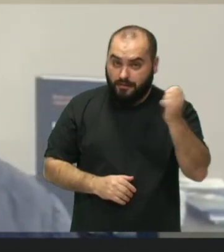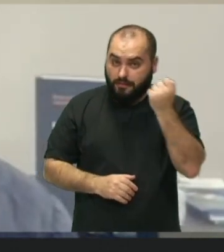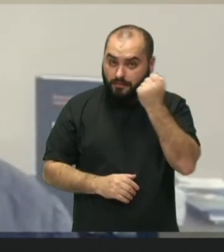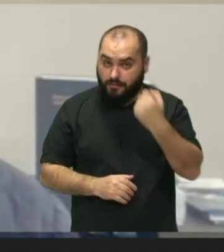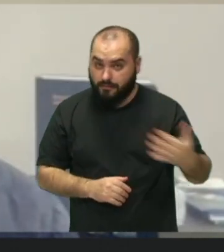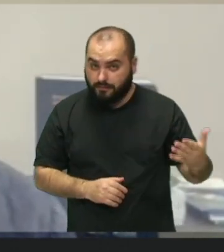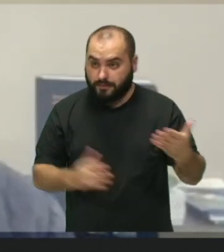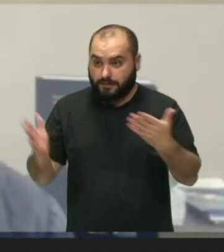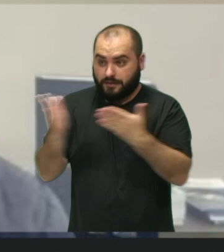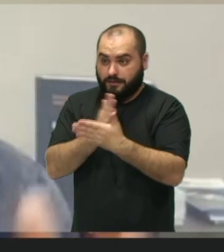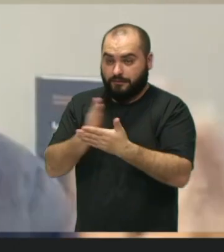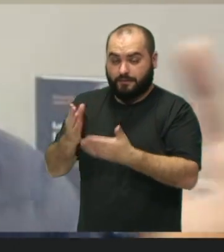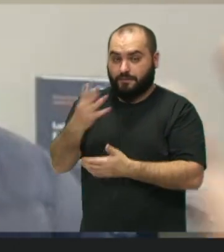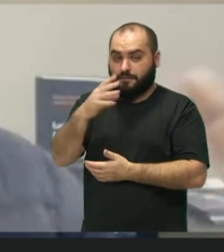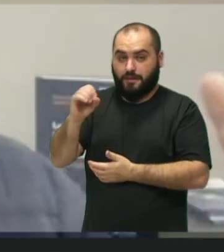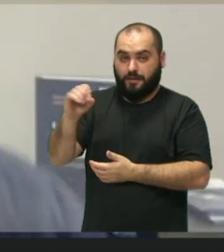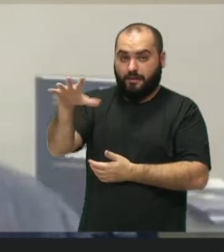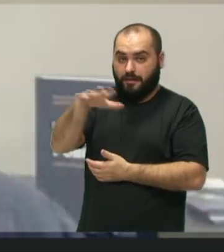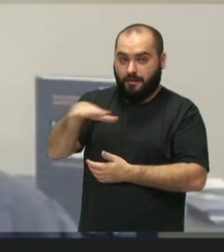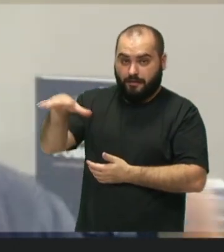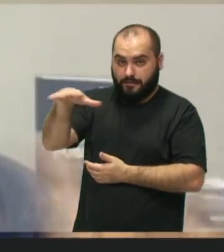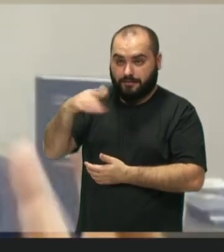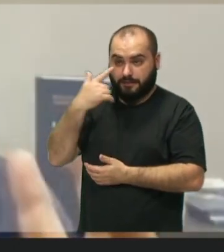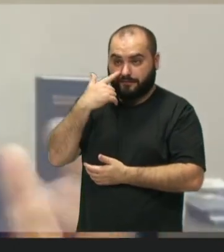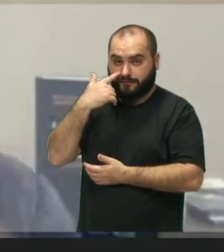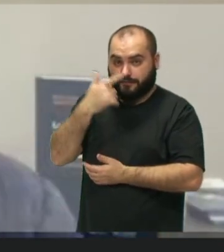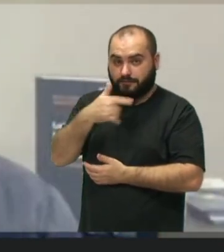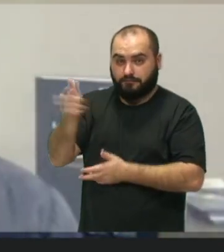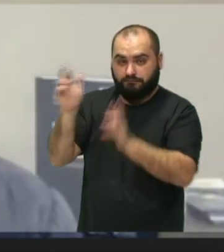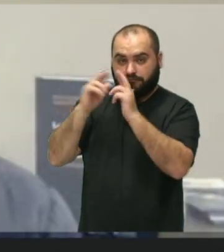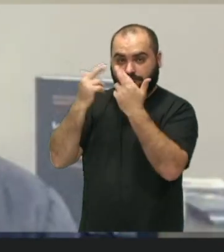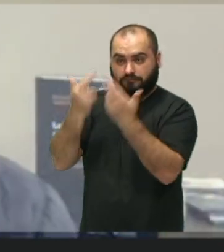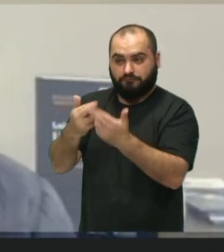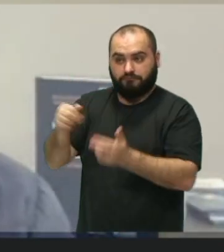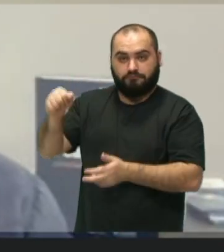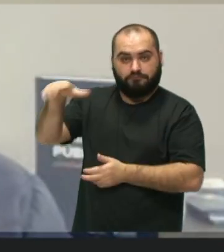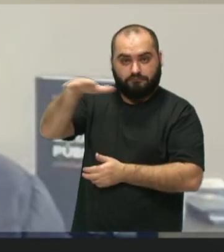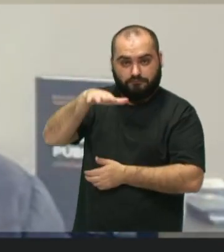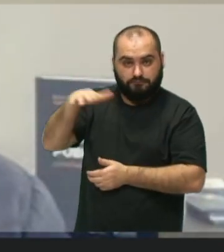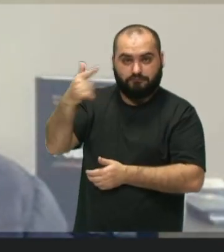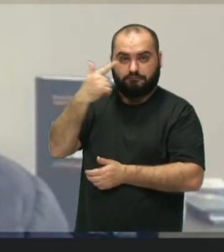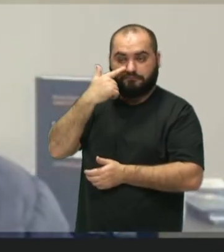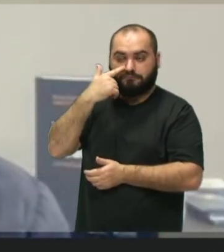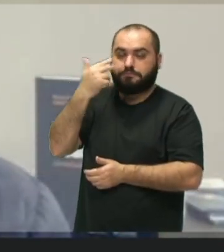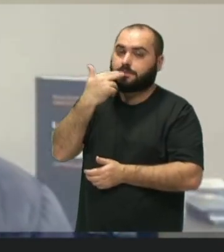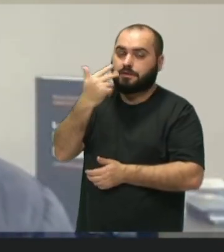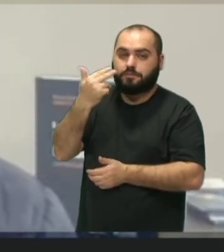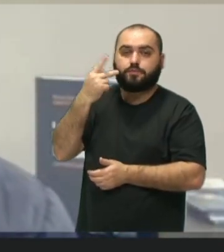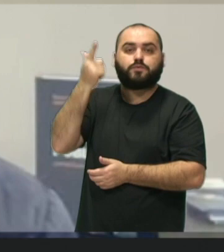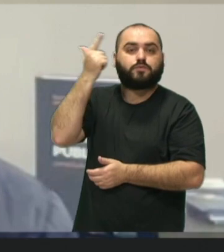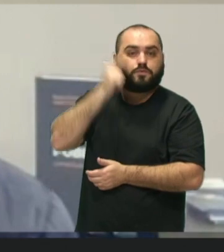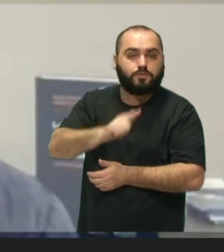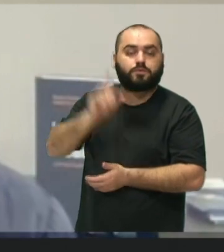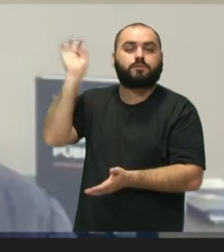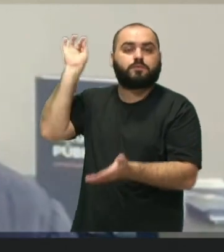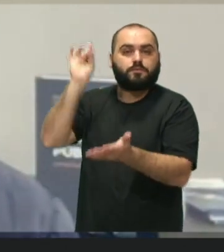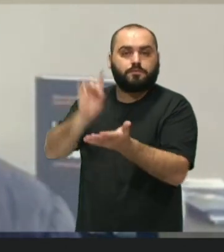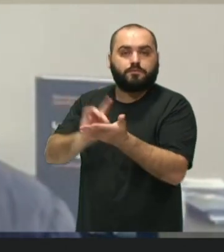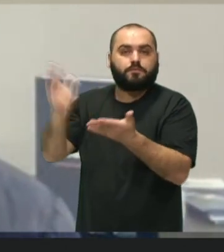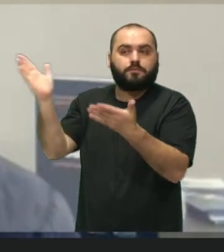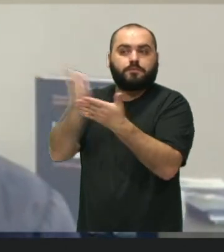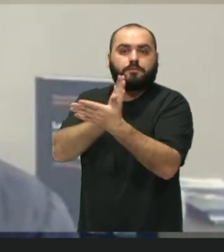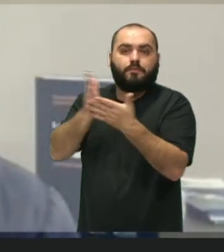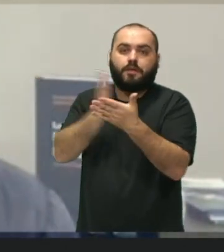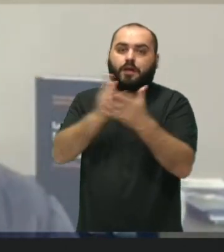dividido em 40 áreas. Então, nós reunimos essas áreas, fizemos de uma forma que a gente pudesse realmente dividir os